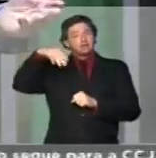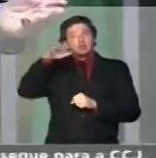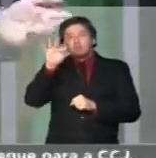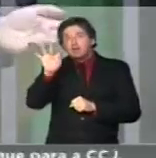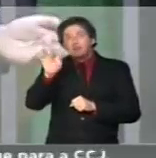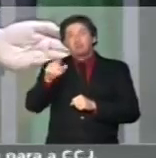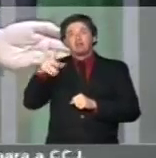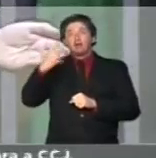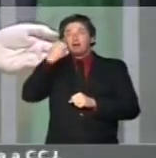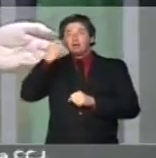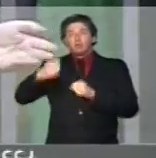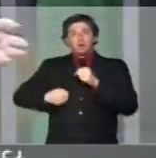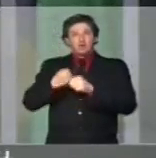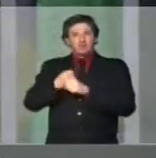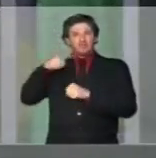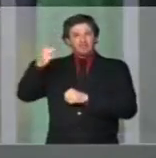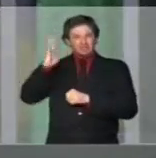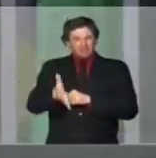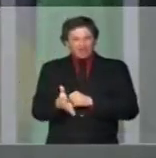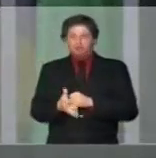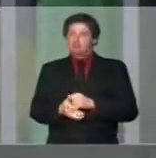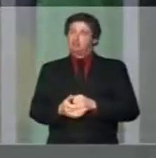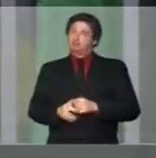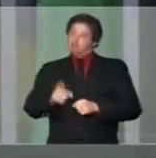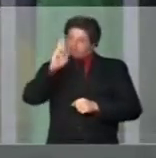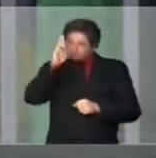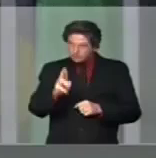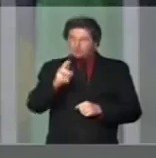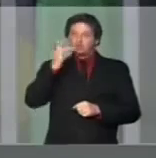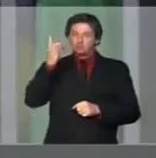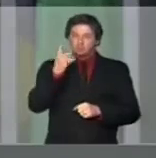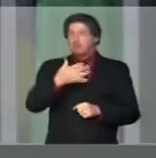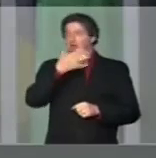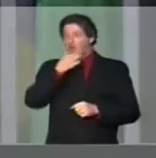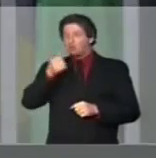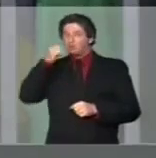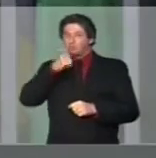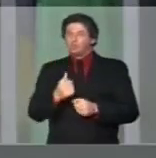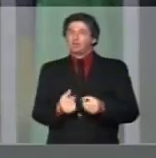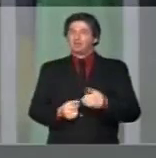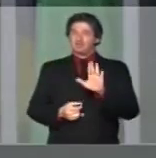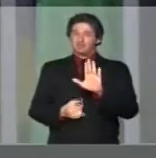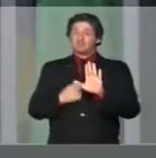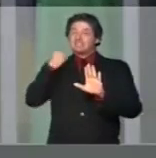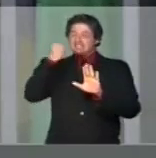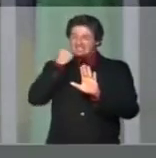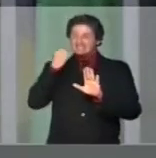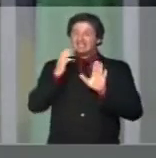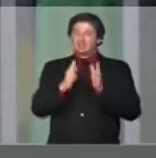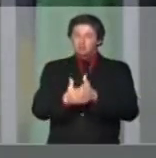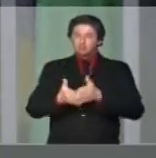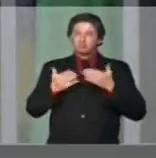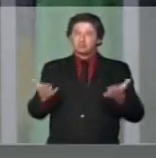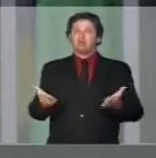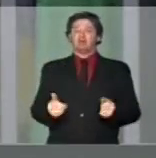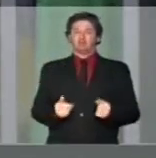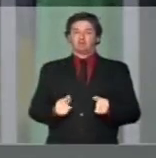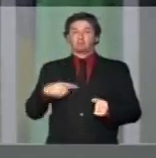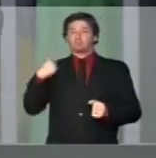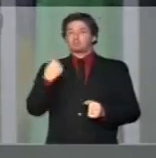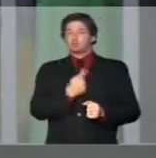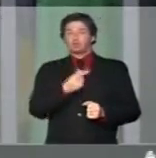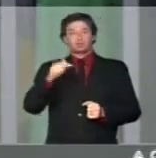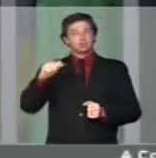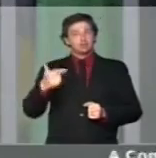como uma receita para o ano que vem. Senhores deputados, senhoras deputadas, senadores da República, nós